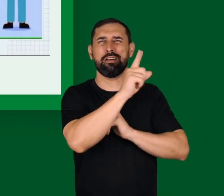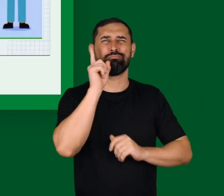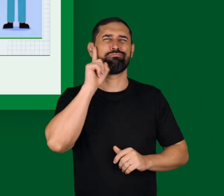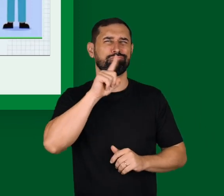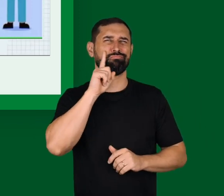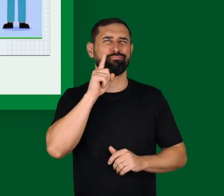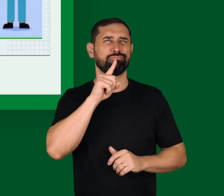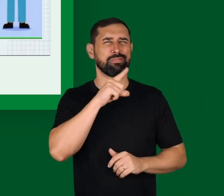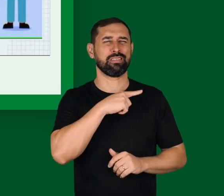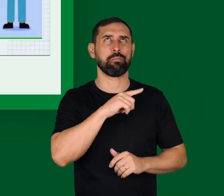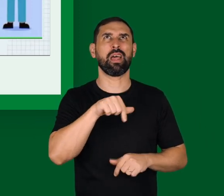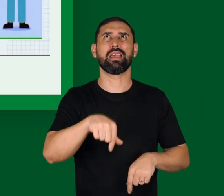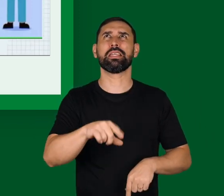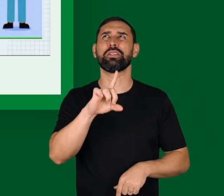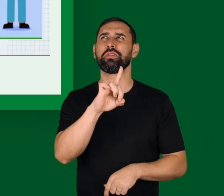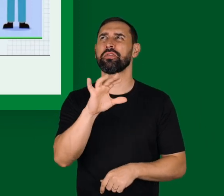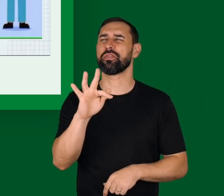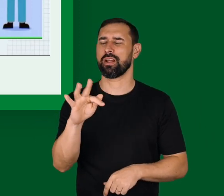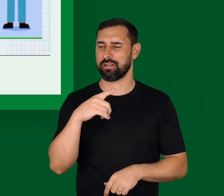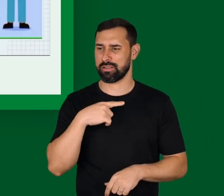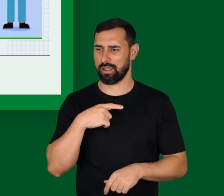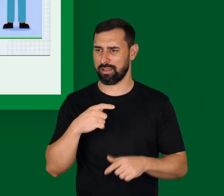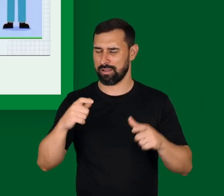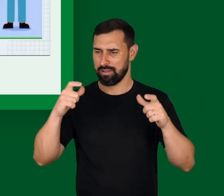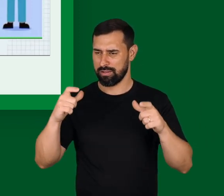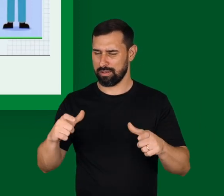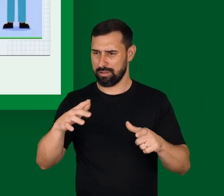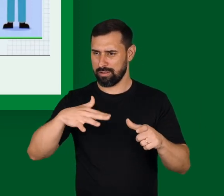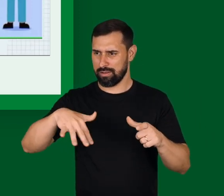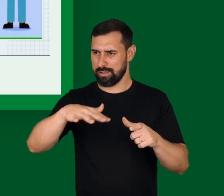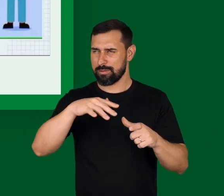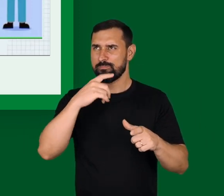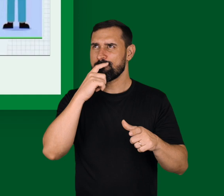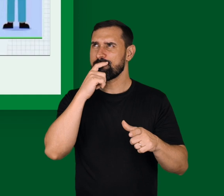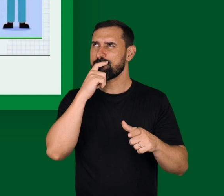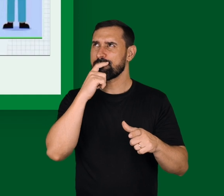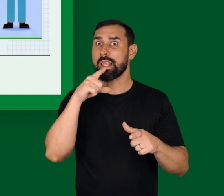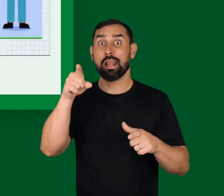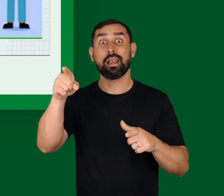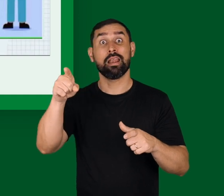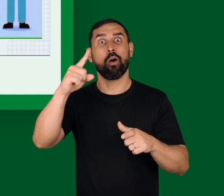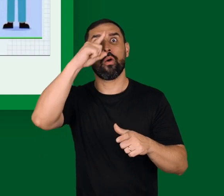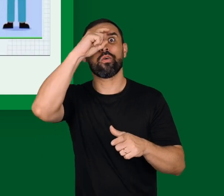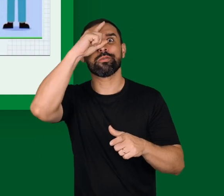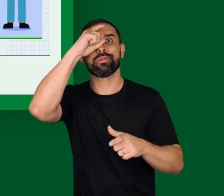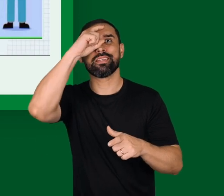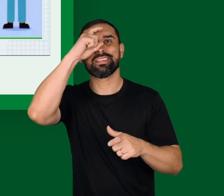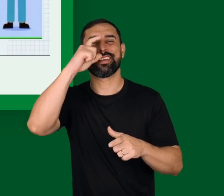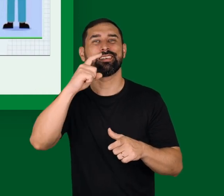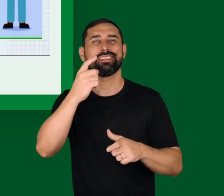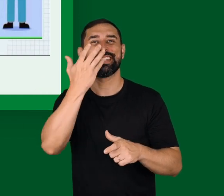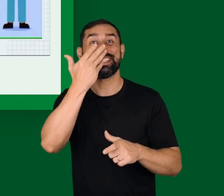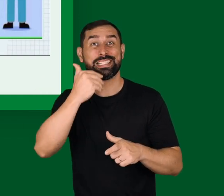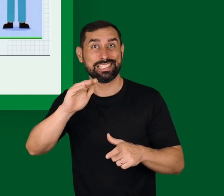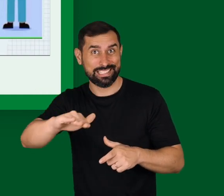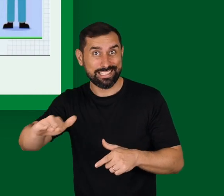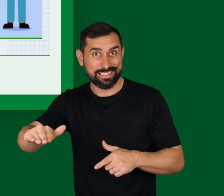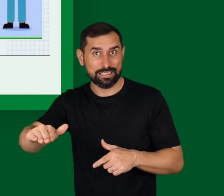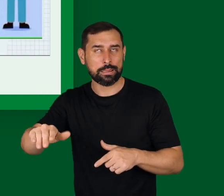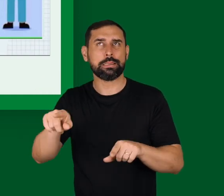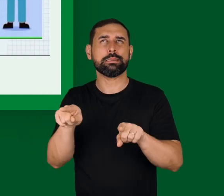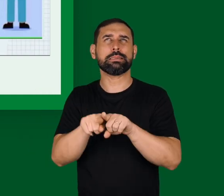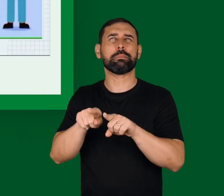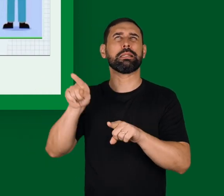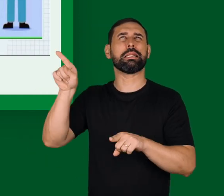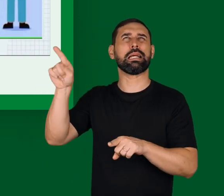da Academia Americana, né, acho que hoje aqui no DF a gente só tem sala com pressão negativa no Hospital da